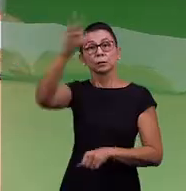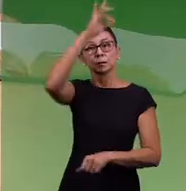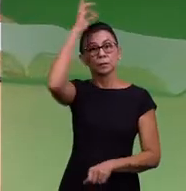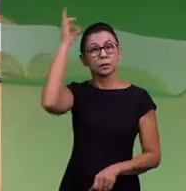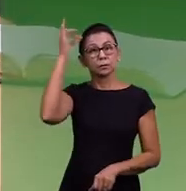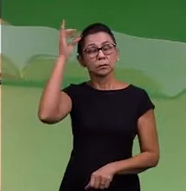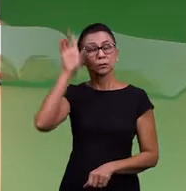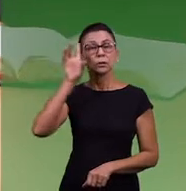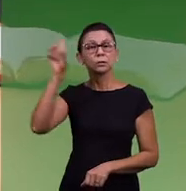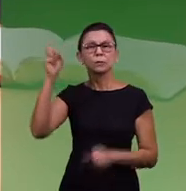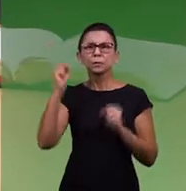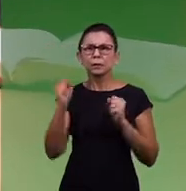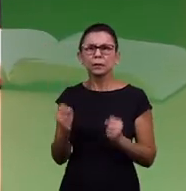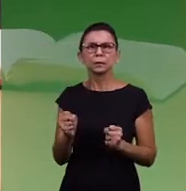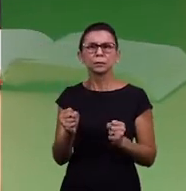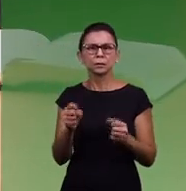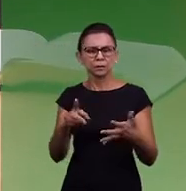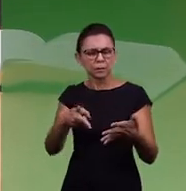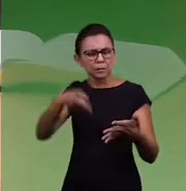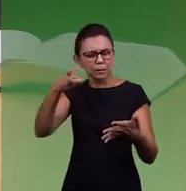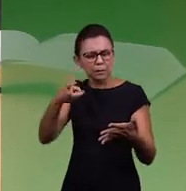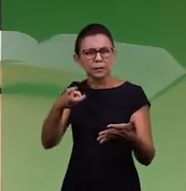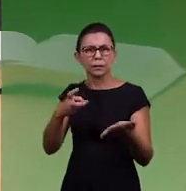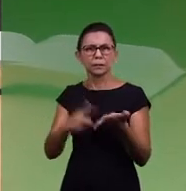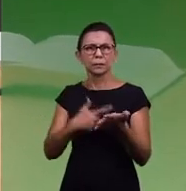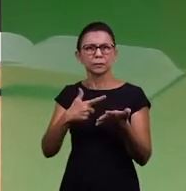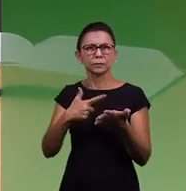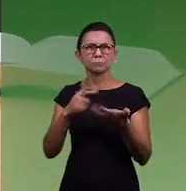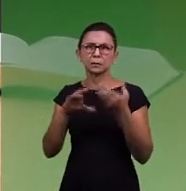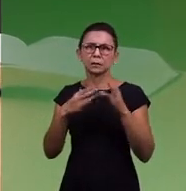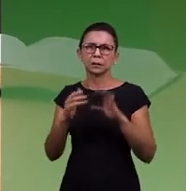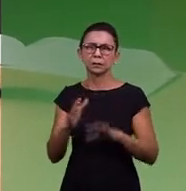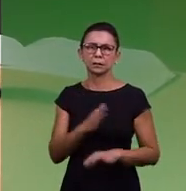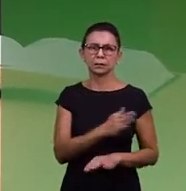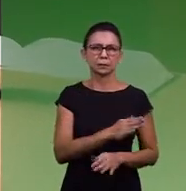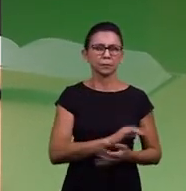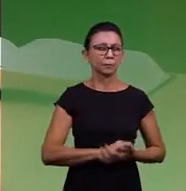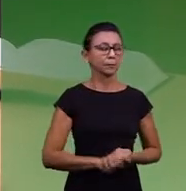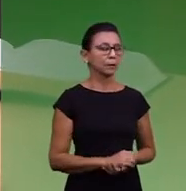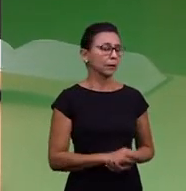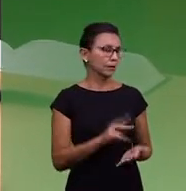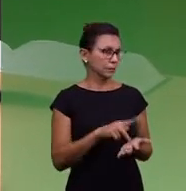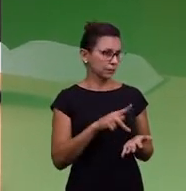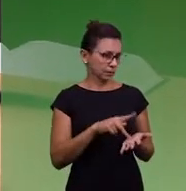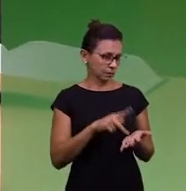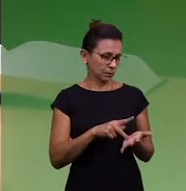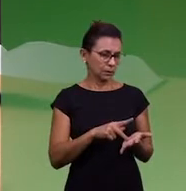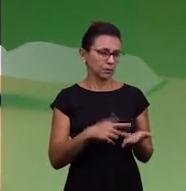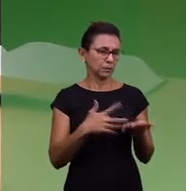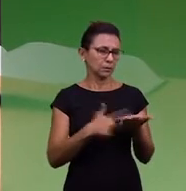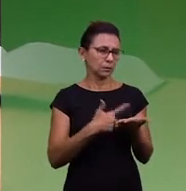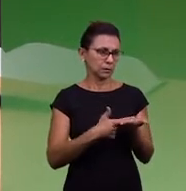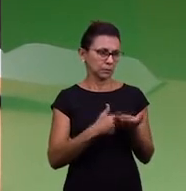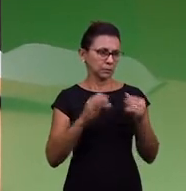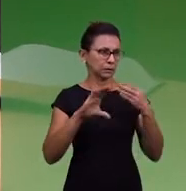podemos encontrar no livro de Cantares de Salomão? Na verdade, pastor Josias, há uma riqueza muito